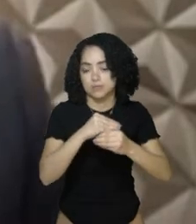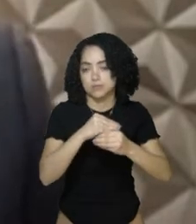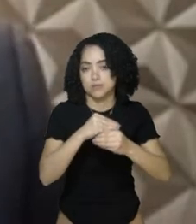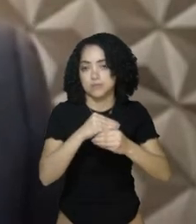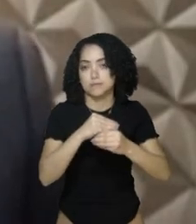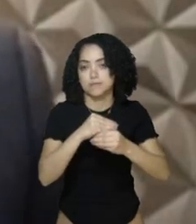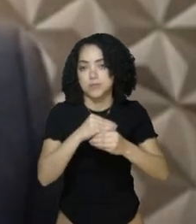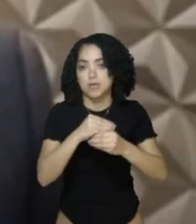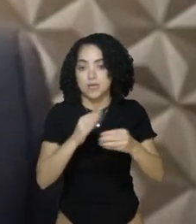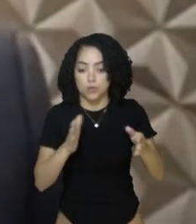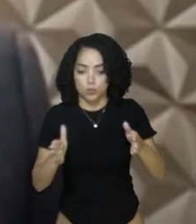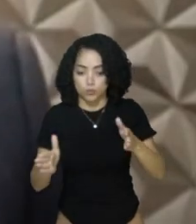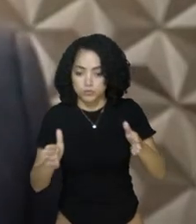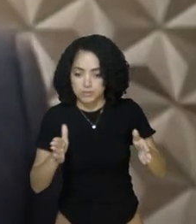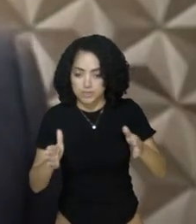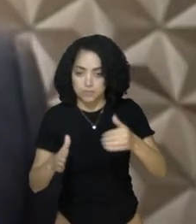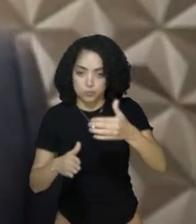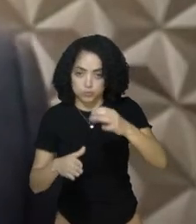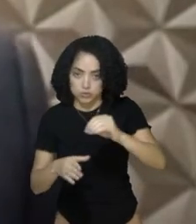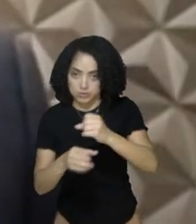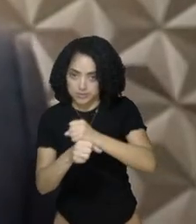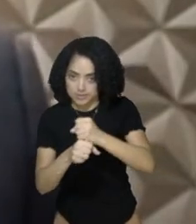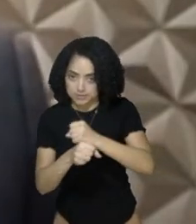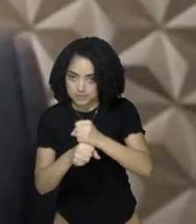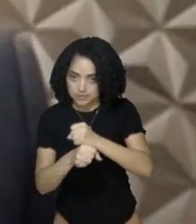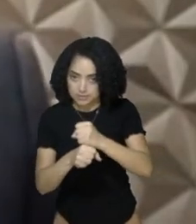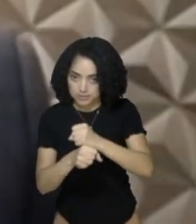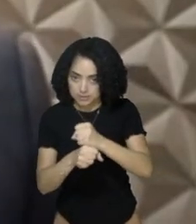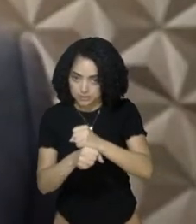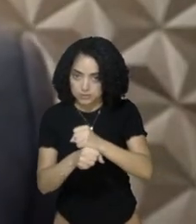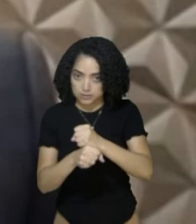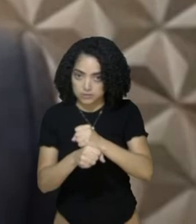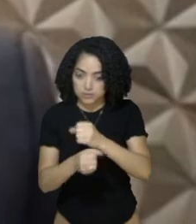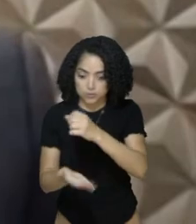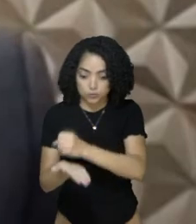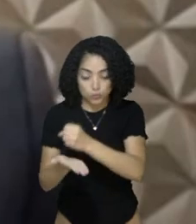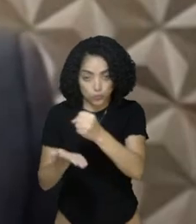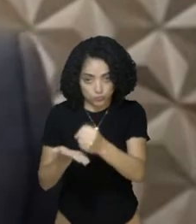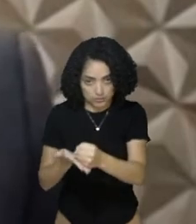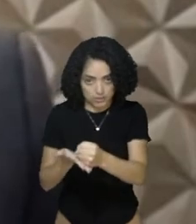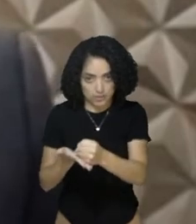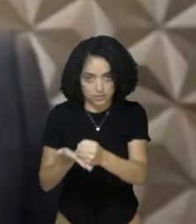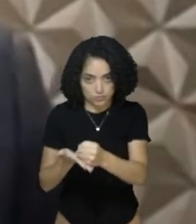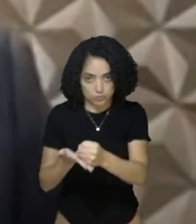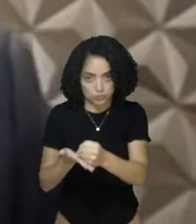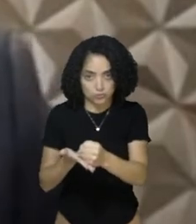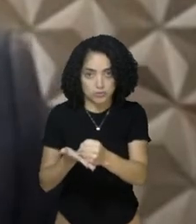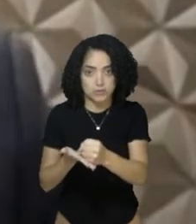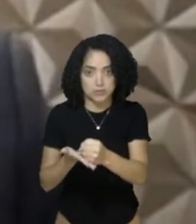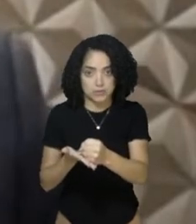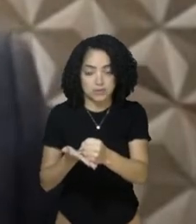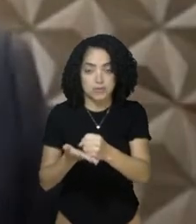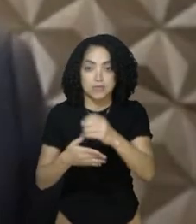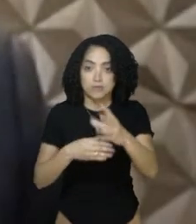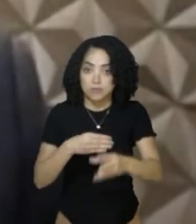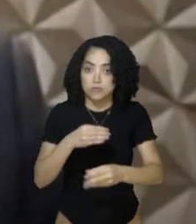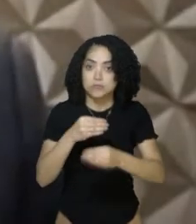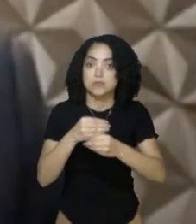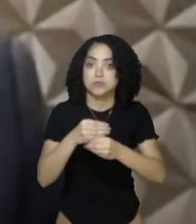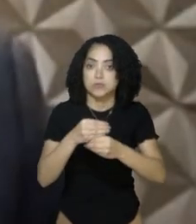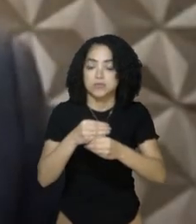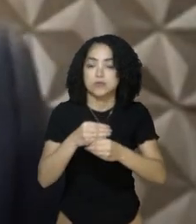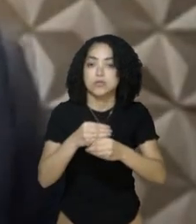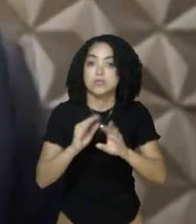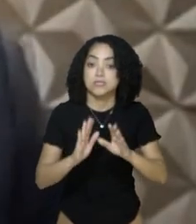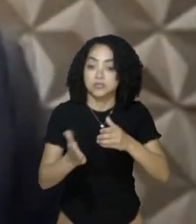de que o tempo fosse de 10 anos para a vigência do contrato, que fosse de 15 anos. Essa emenda foi aprovada em